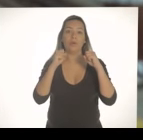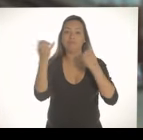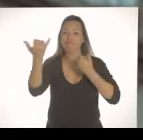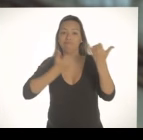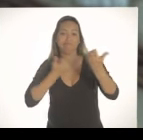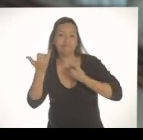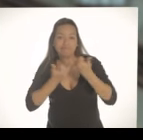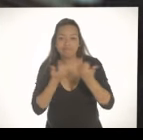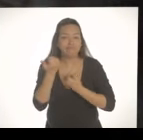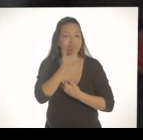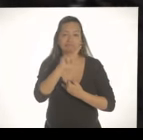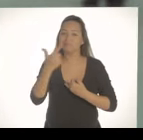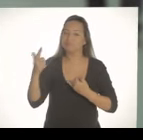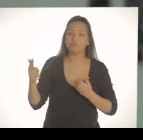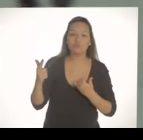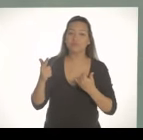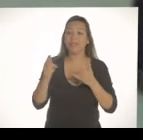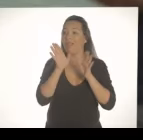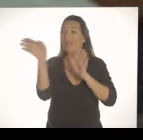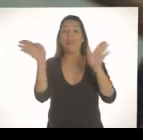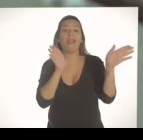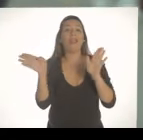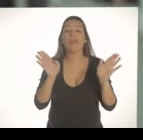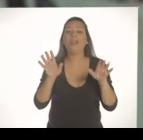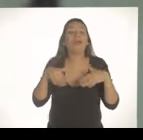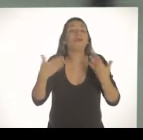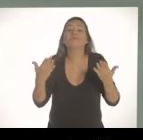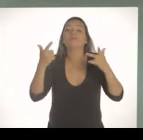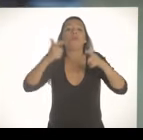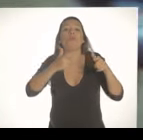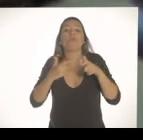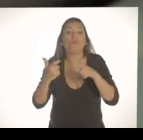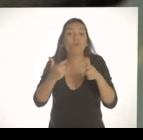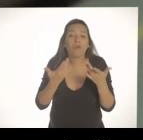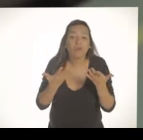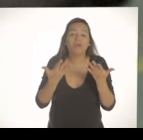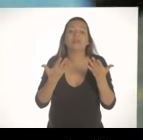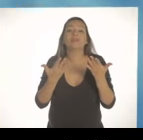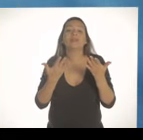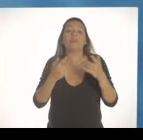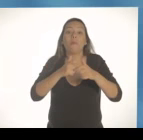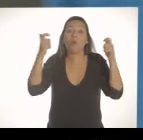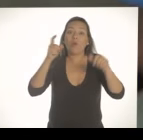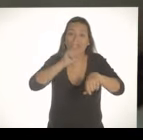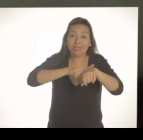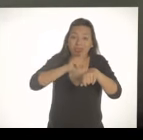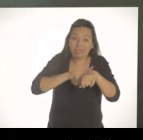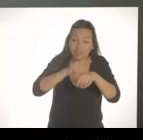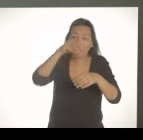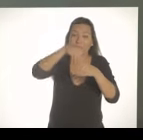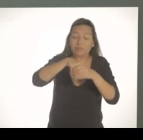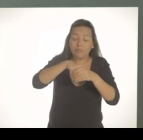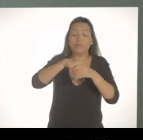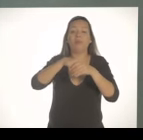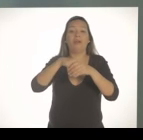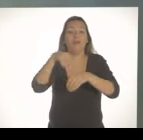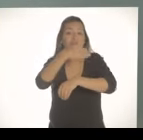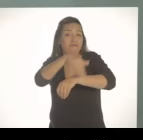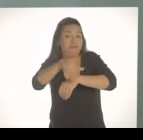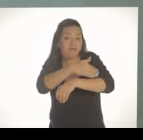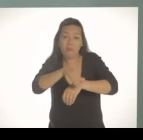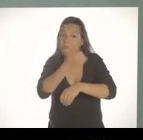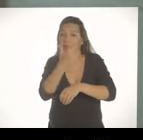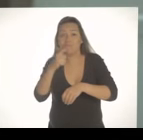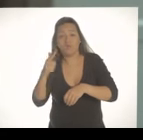informação decente aqui na estação de Santa Cruz. Na maioria das vezes, o carioca passa a maioria do tempo realmente dentro do transporte. Mais tempo na rua do